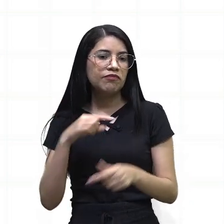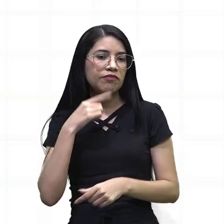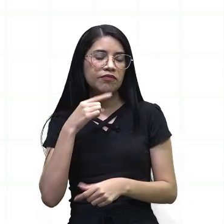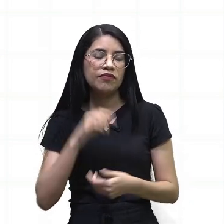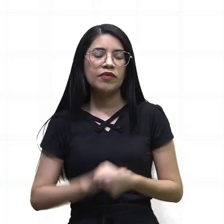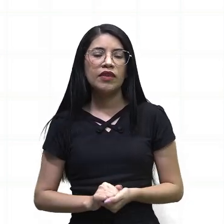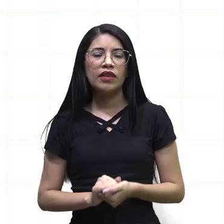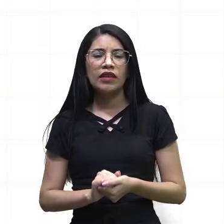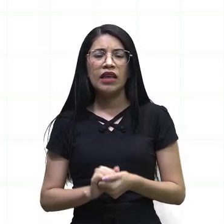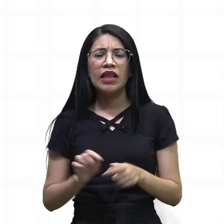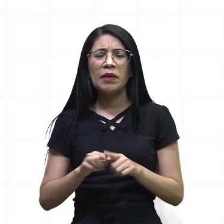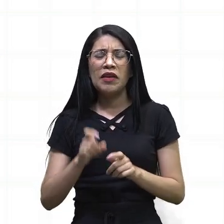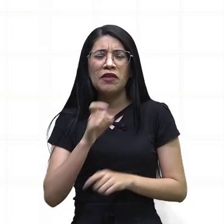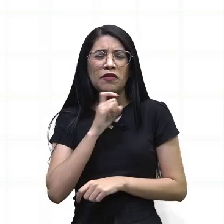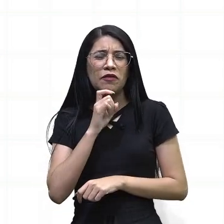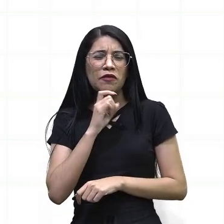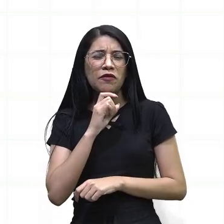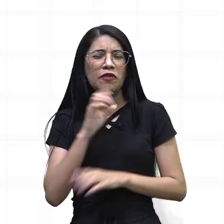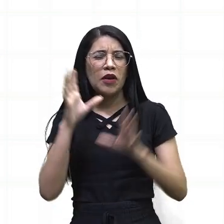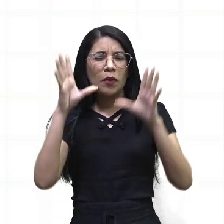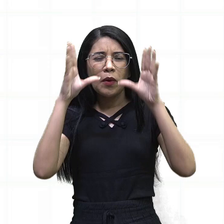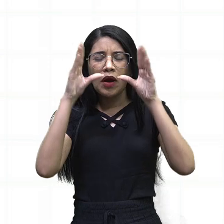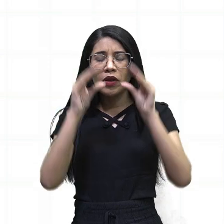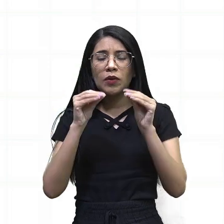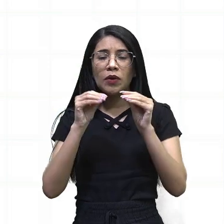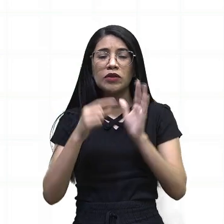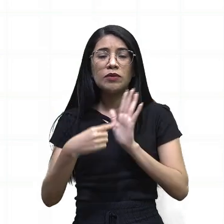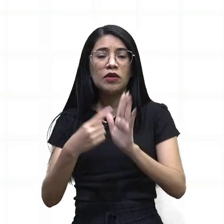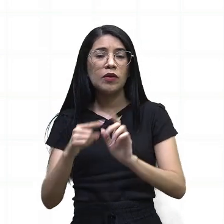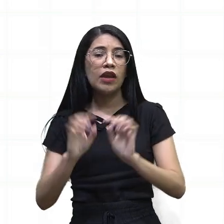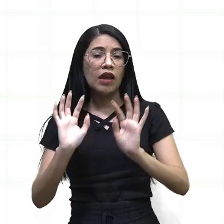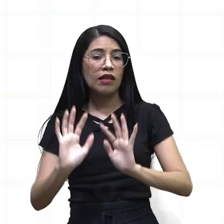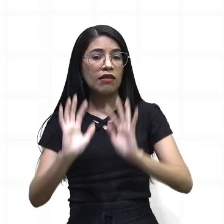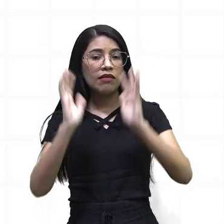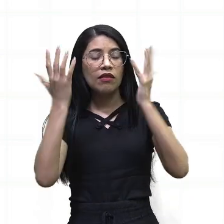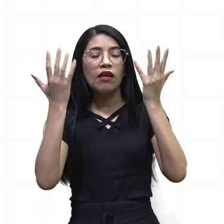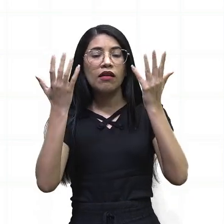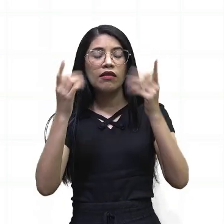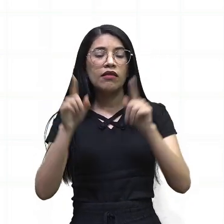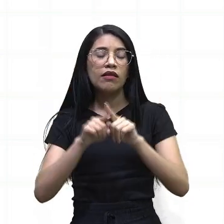Fazia frio durante a noite, ó, aqui natureza, sujeito que